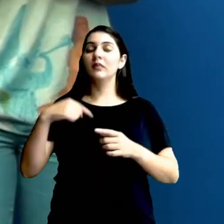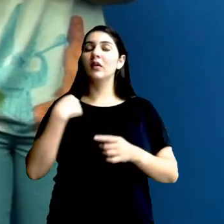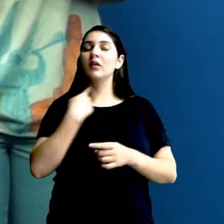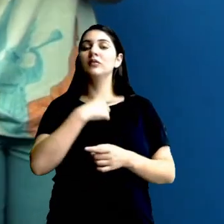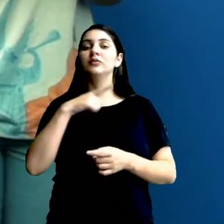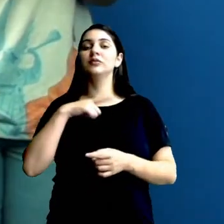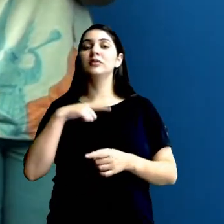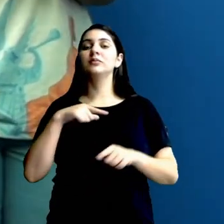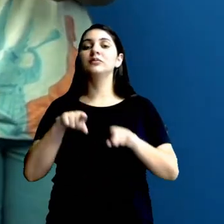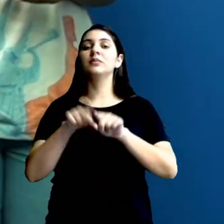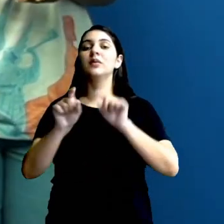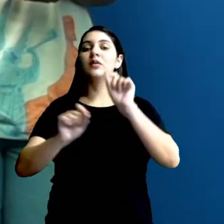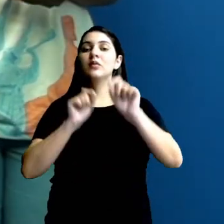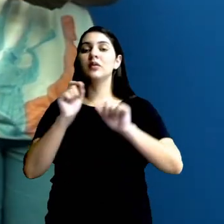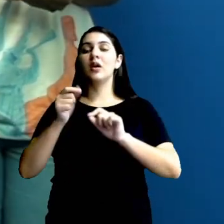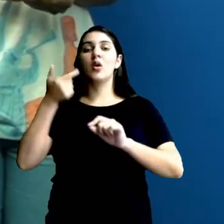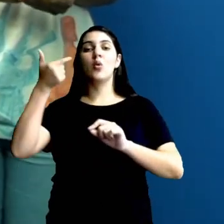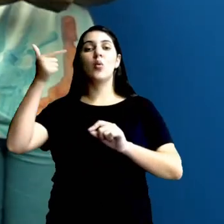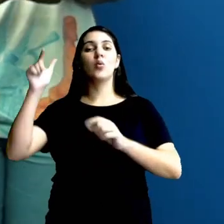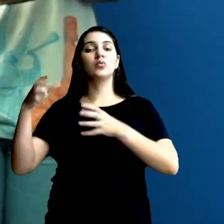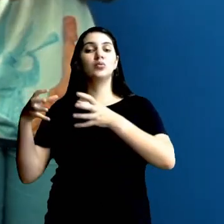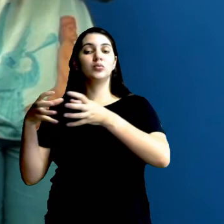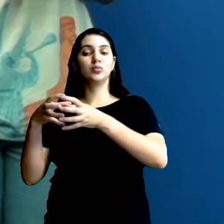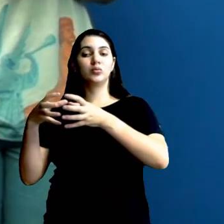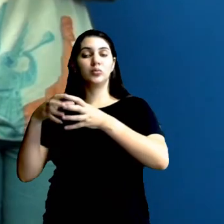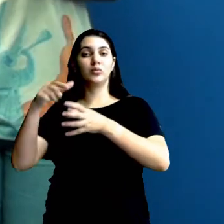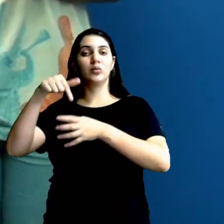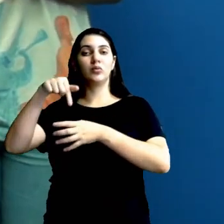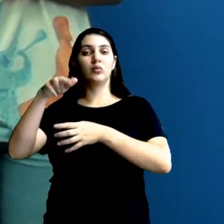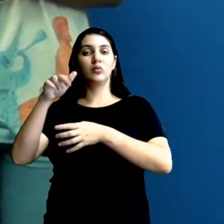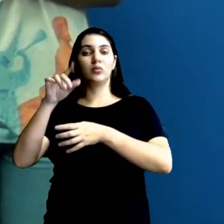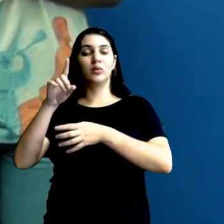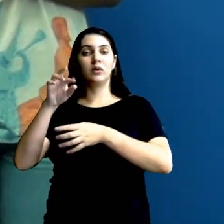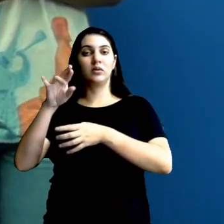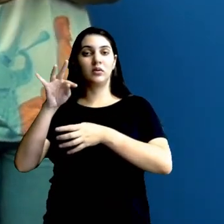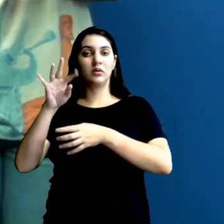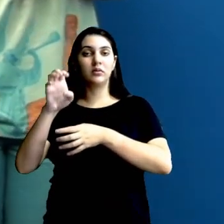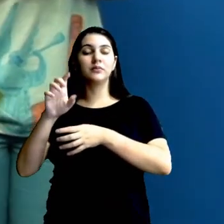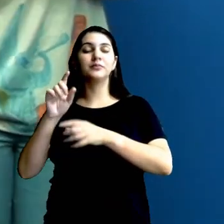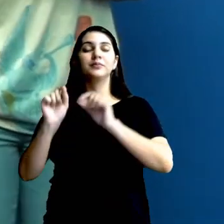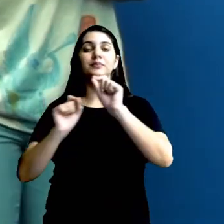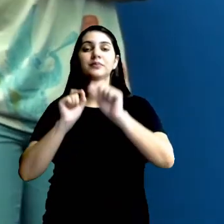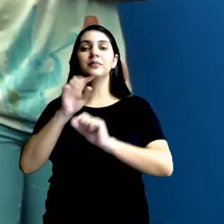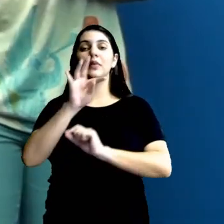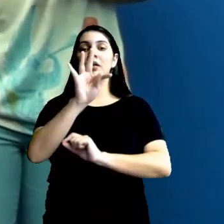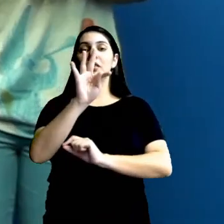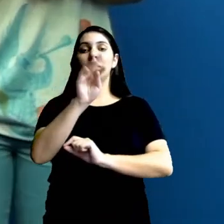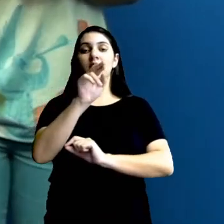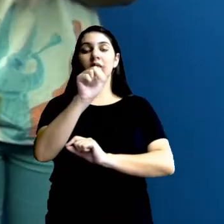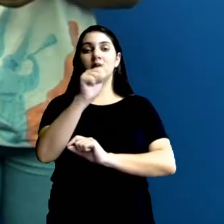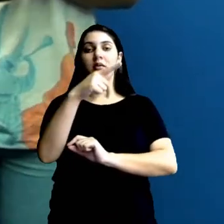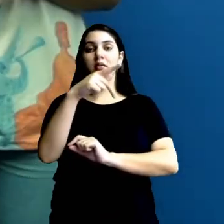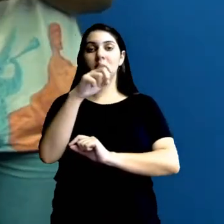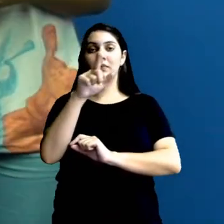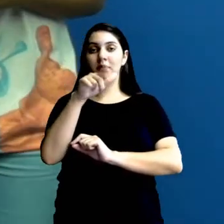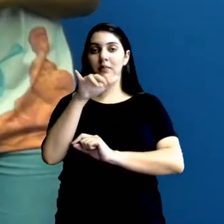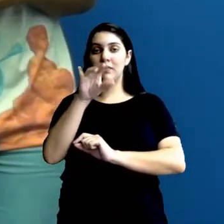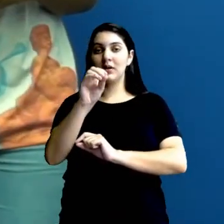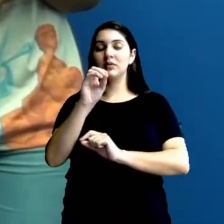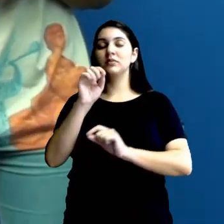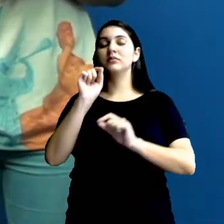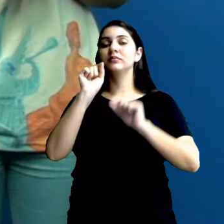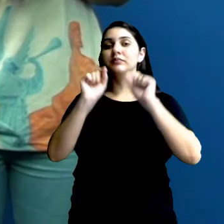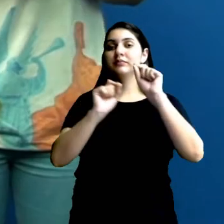Nós temos também o outro grupo de quadriláteros, que são os trapézios. Os trapézios são os